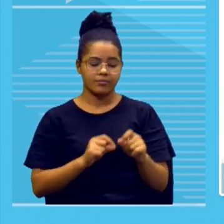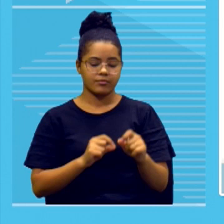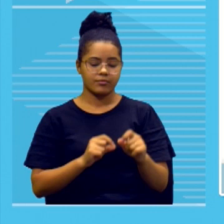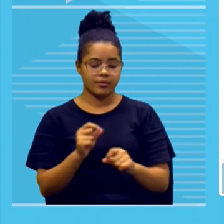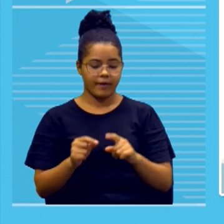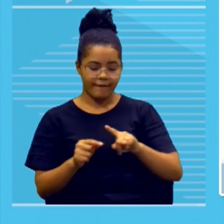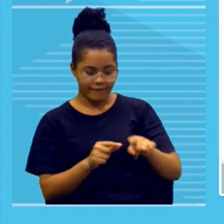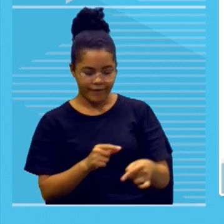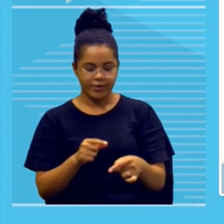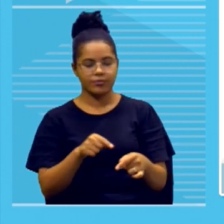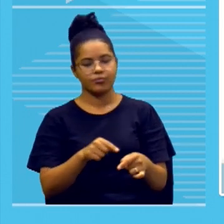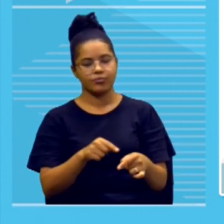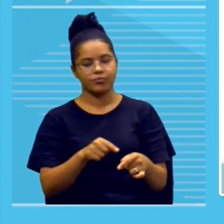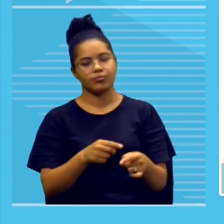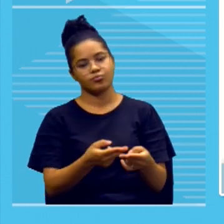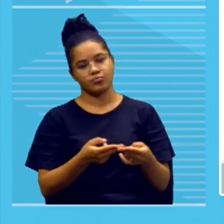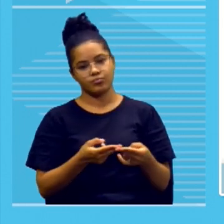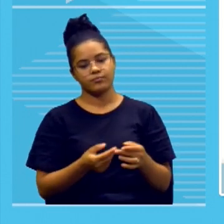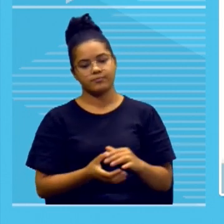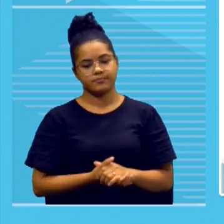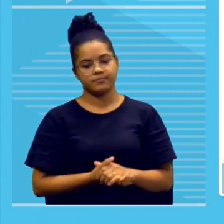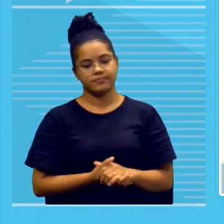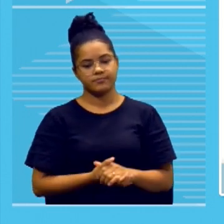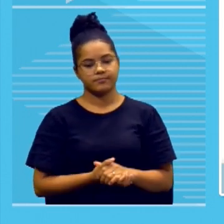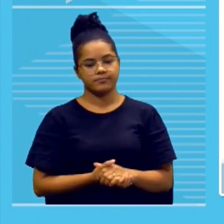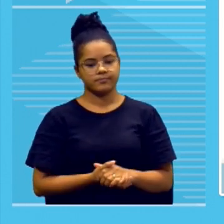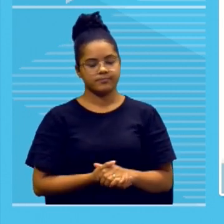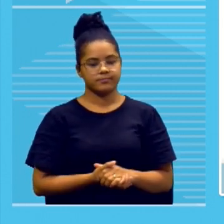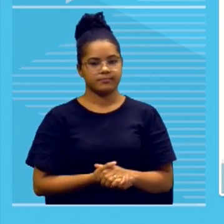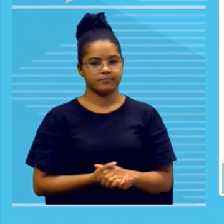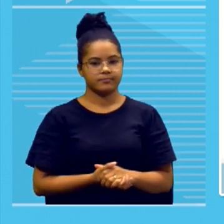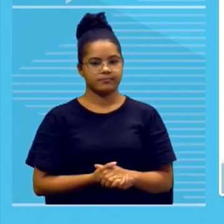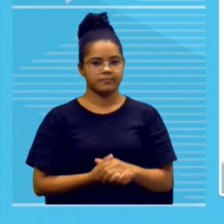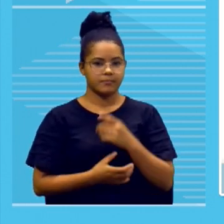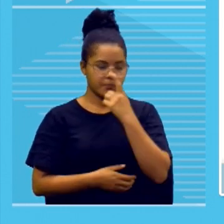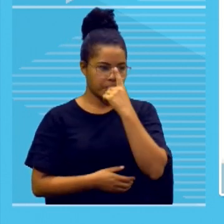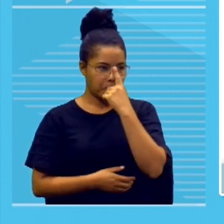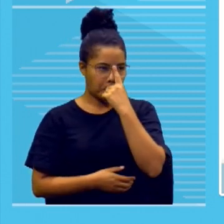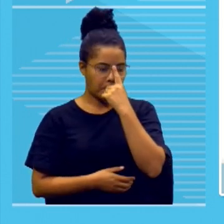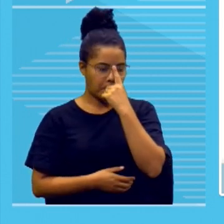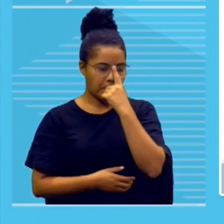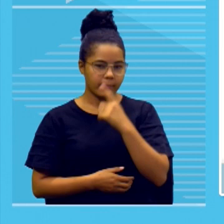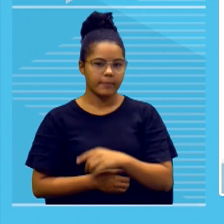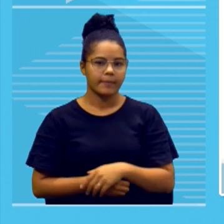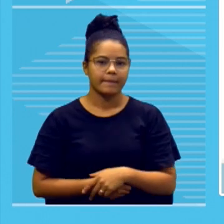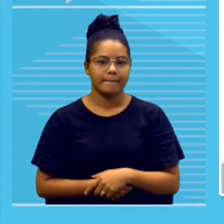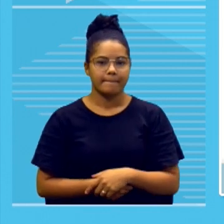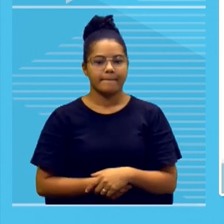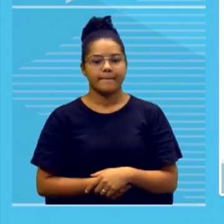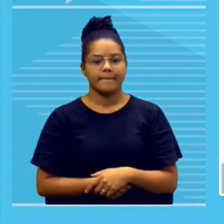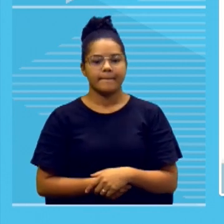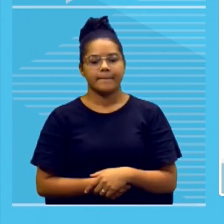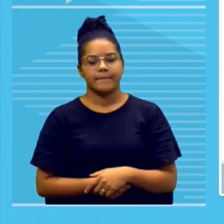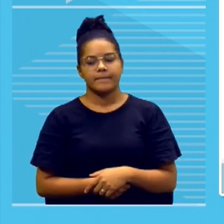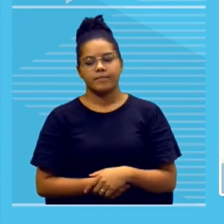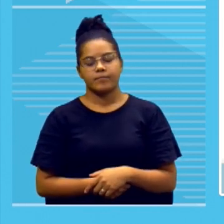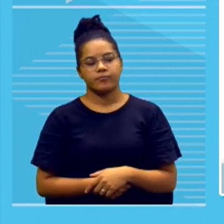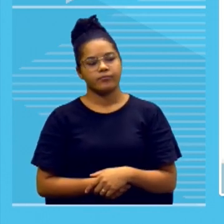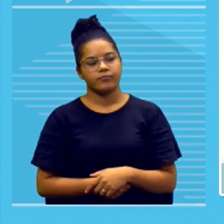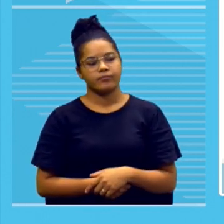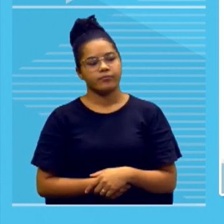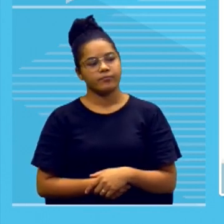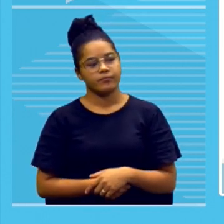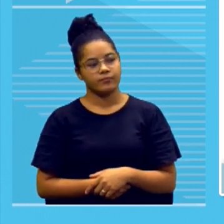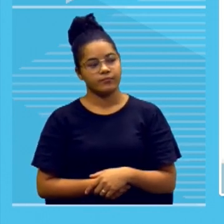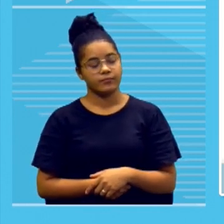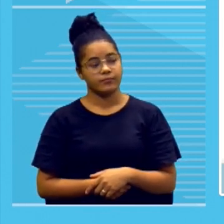anterior. Tá bom? E assim você vai pegar todas as coordenadas sindéticas. Mas